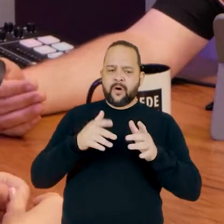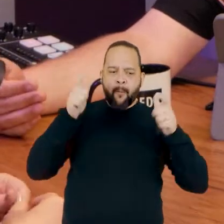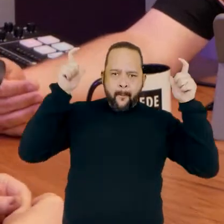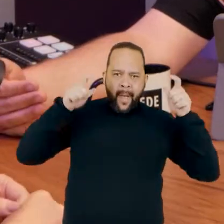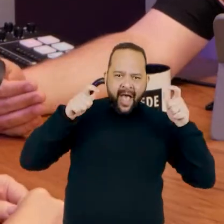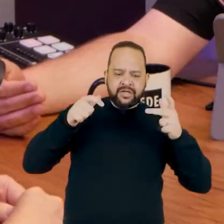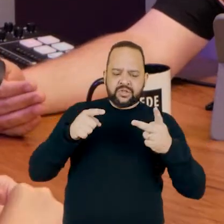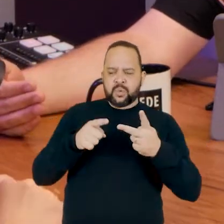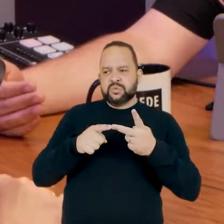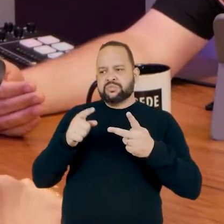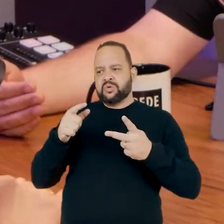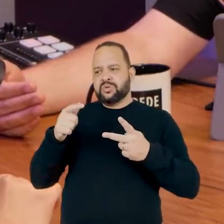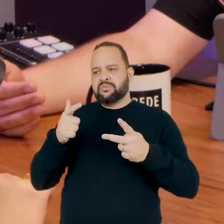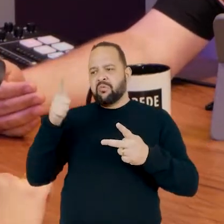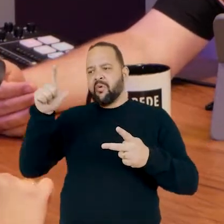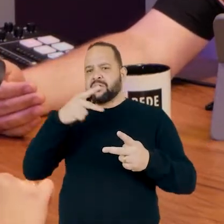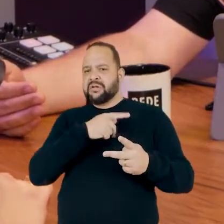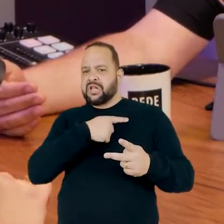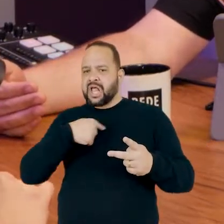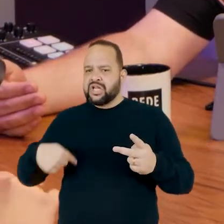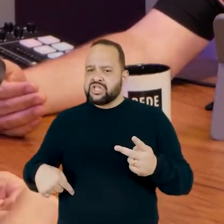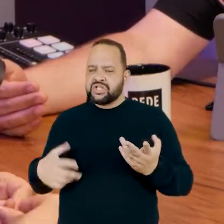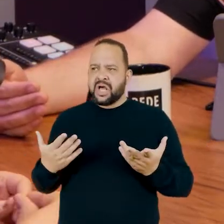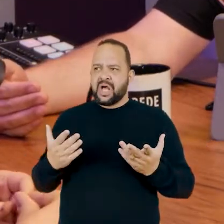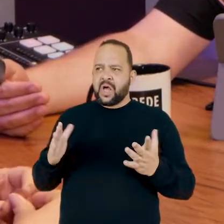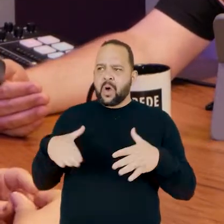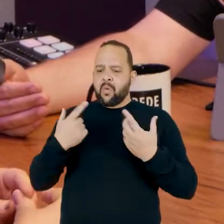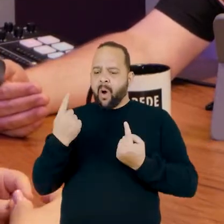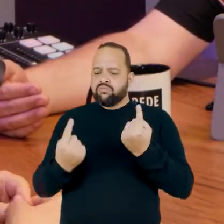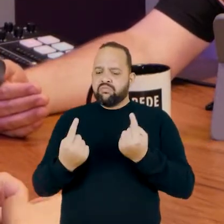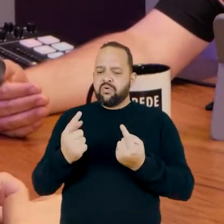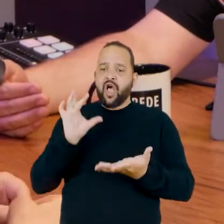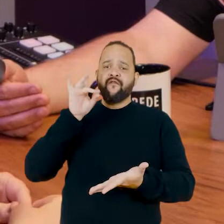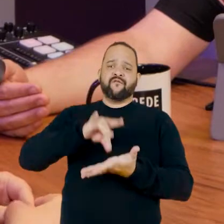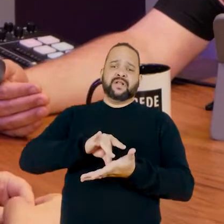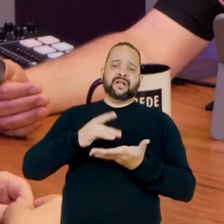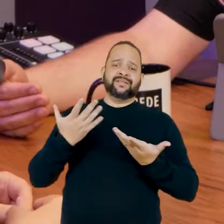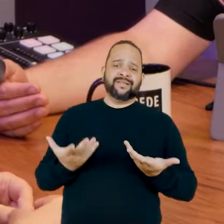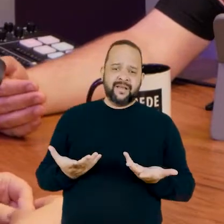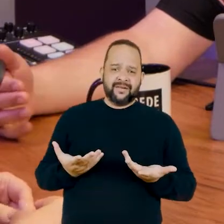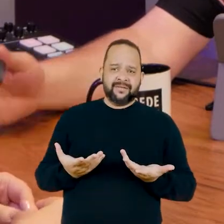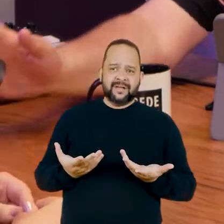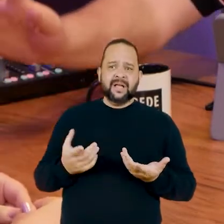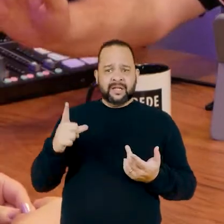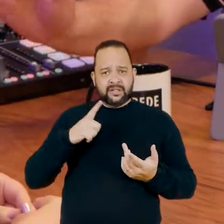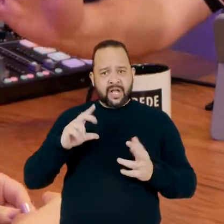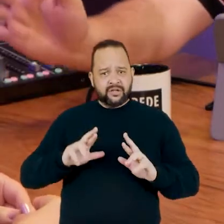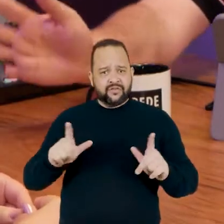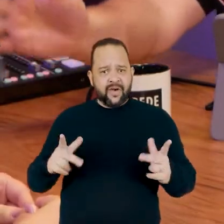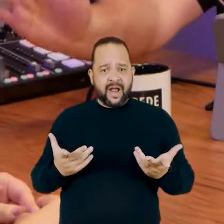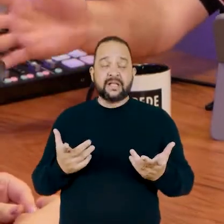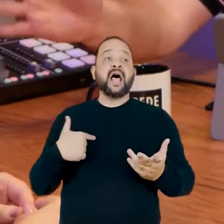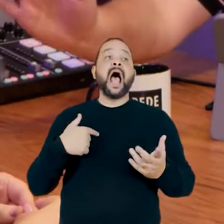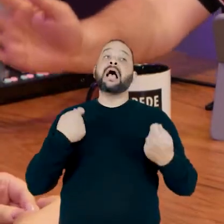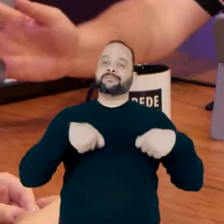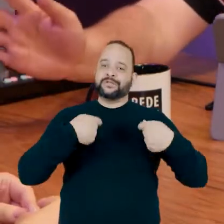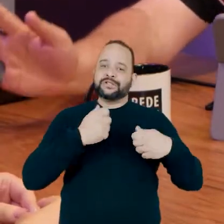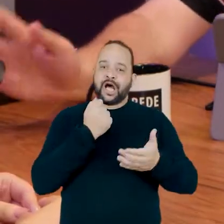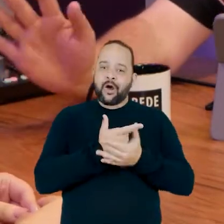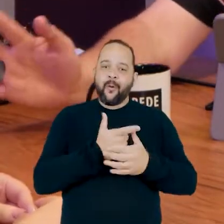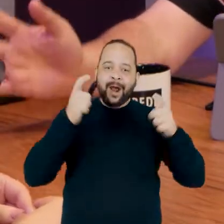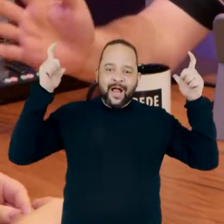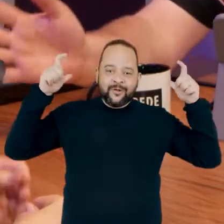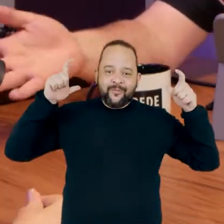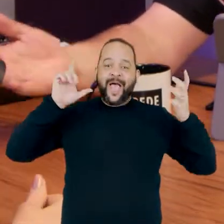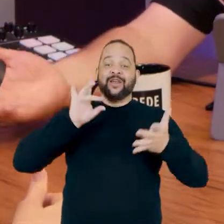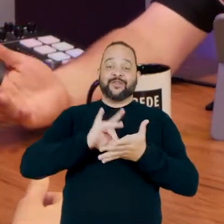na China. E aí, qual deles é o original? É real, oficial? Não, ó, não, tem que comprar um mexicano, que mexicano que é